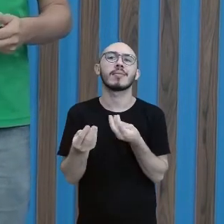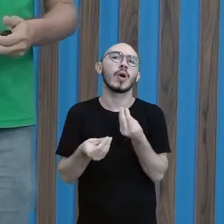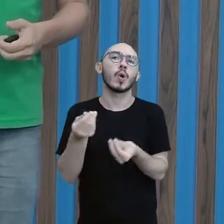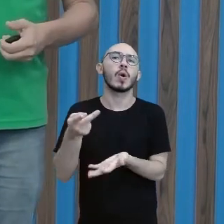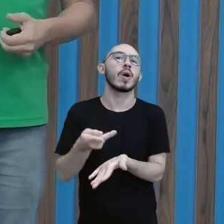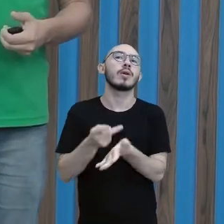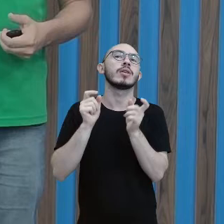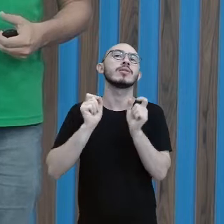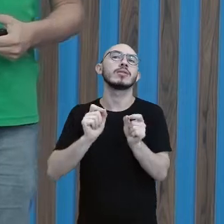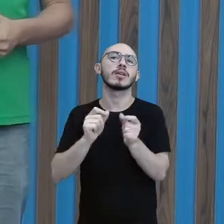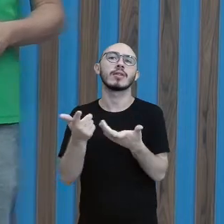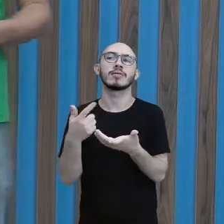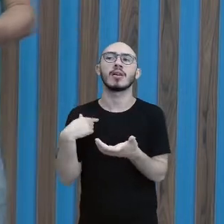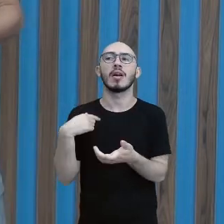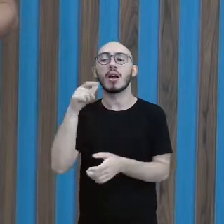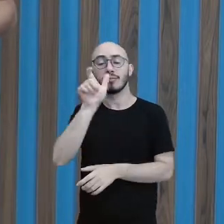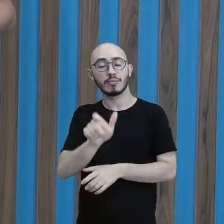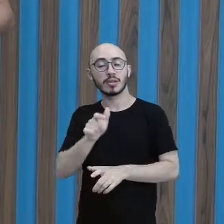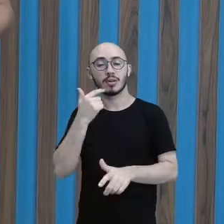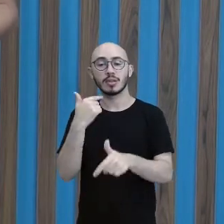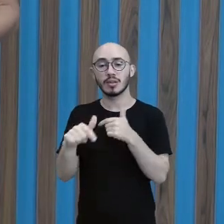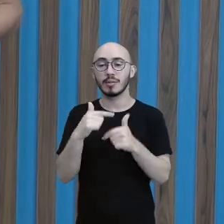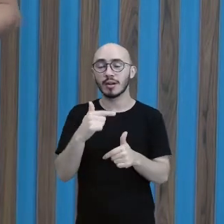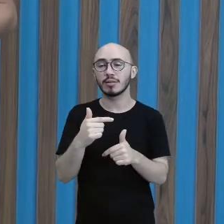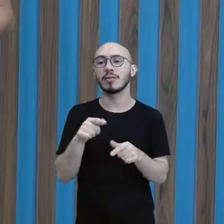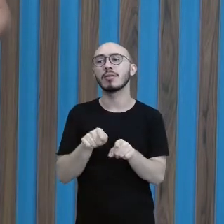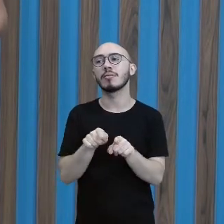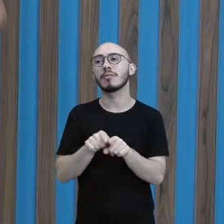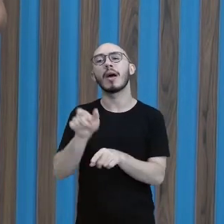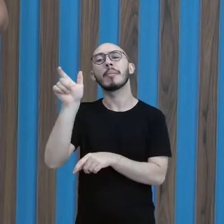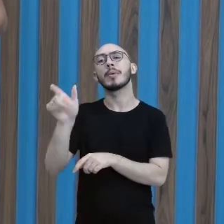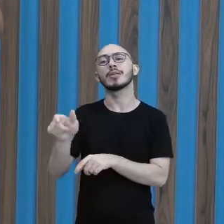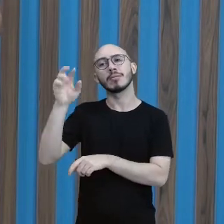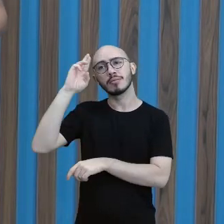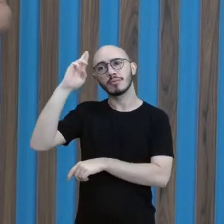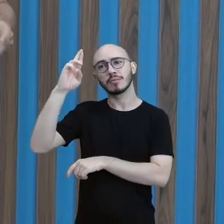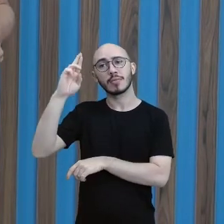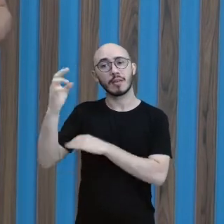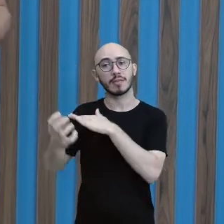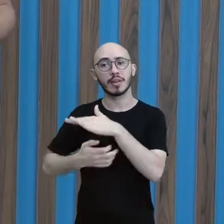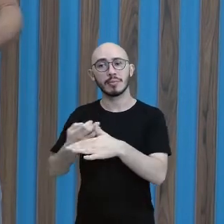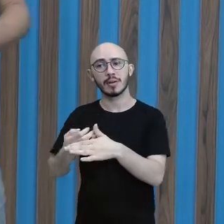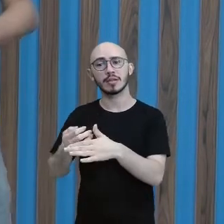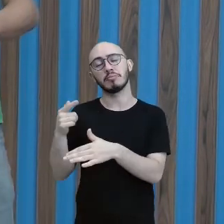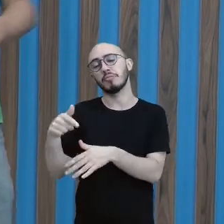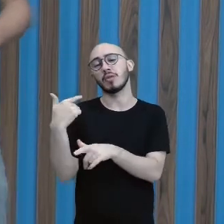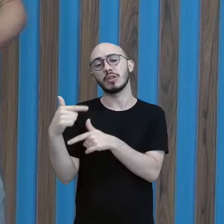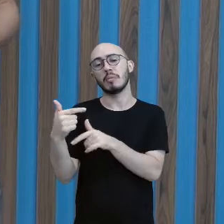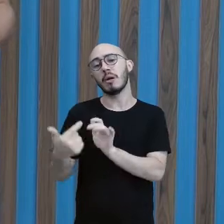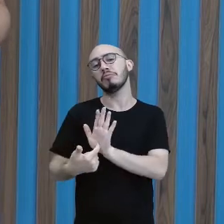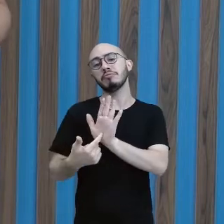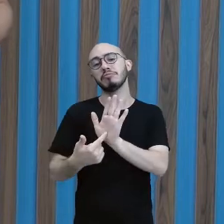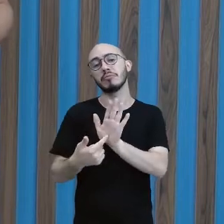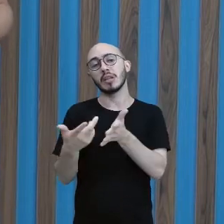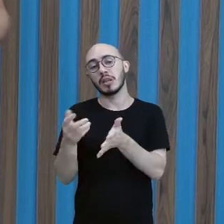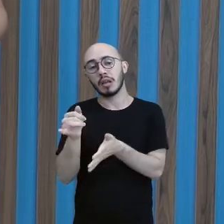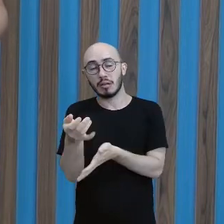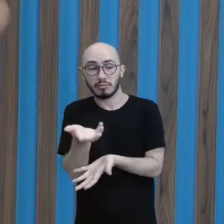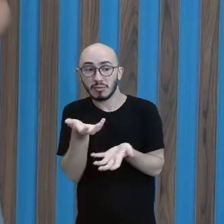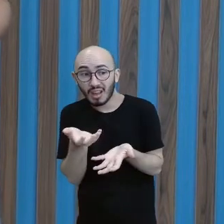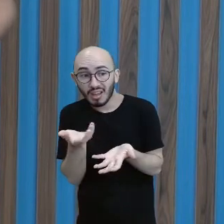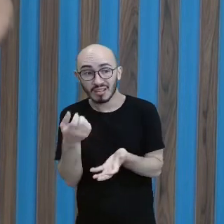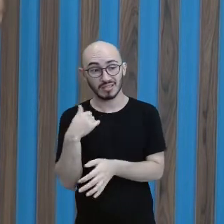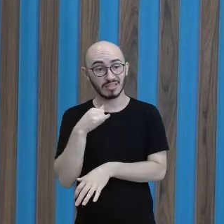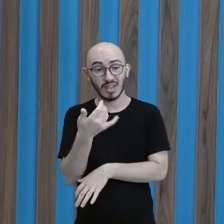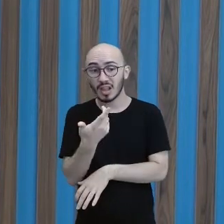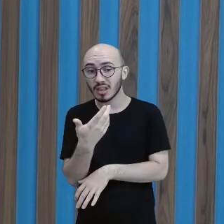acontece é que o trabalhador, não, o empregador ou a empregadora simplesmente diz assim, olha, o trabalho vai ser assim, você vai receber isso, às vezes é uma miséria, você quer,